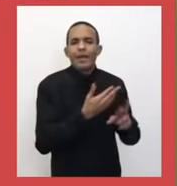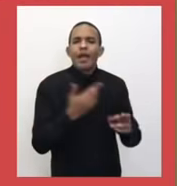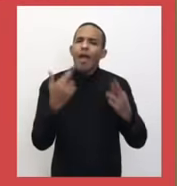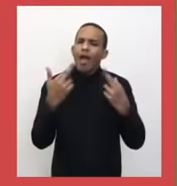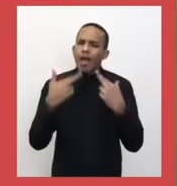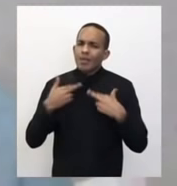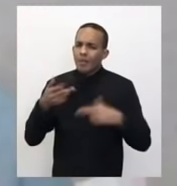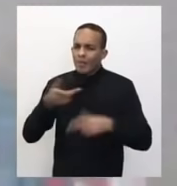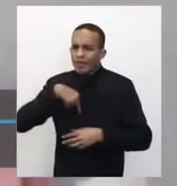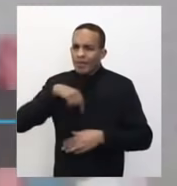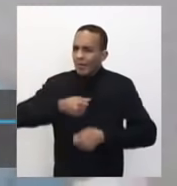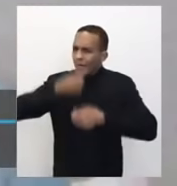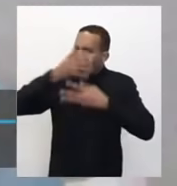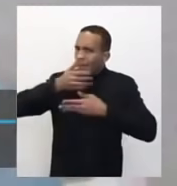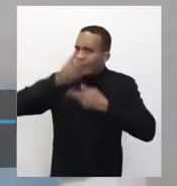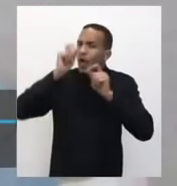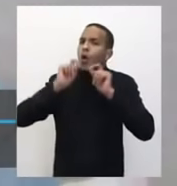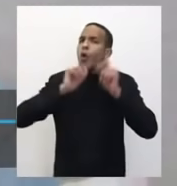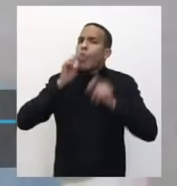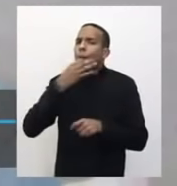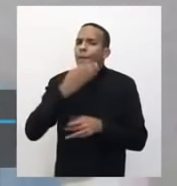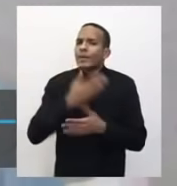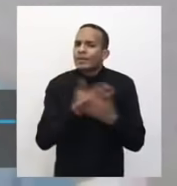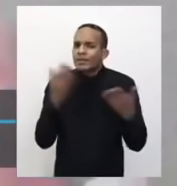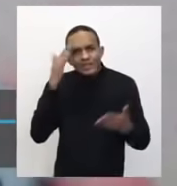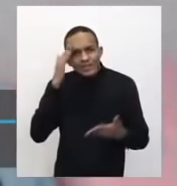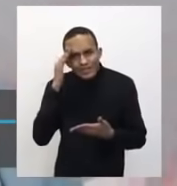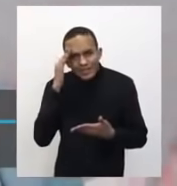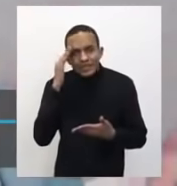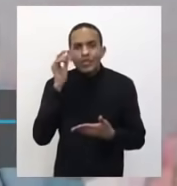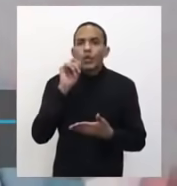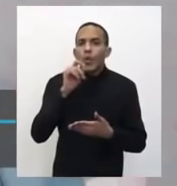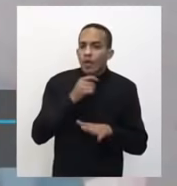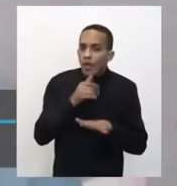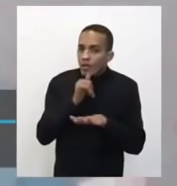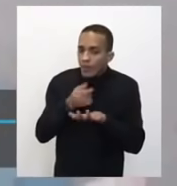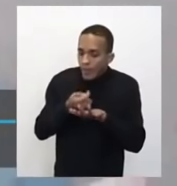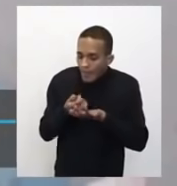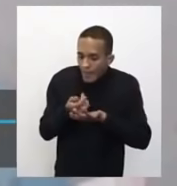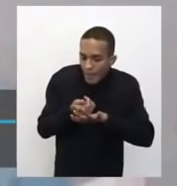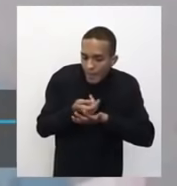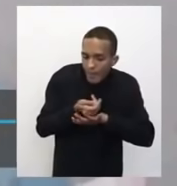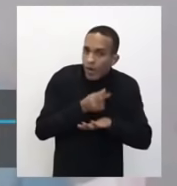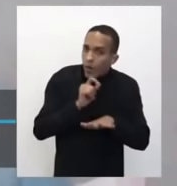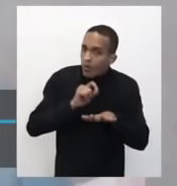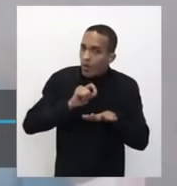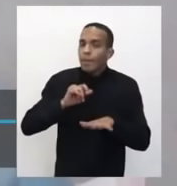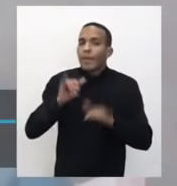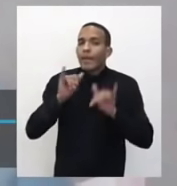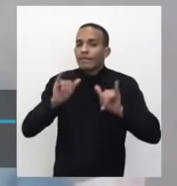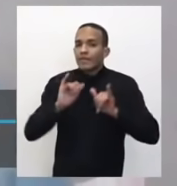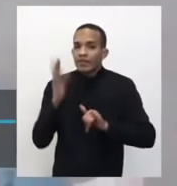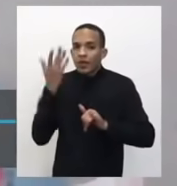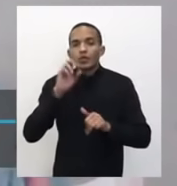para a Ju no chat dizendo o que vocês entendem desse meme. Se ele é uma fake news, se ele é uma teoria da conspiração, ou se ele é uma mensagem de